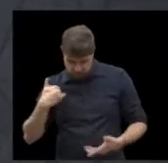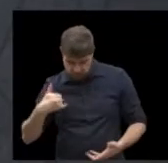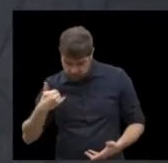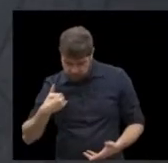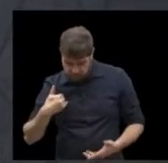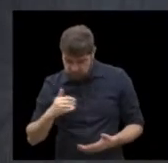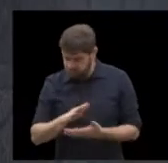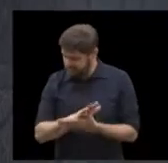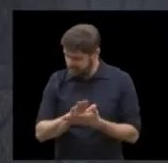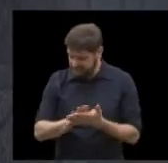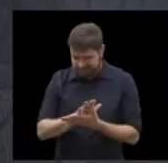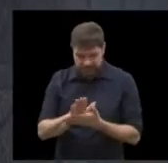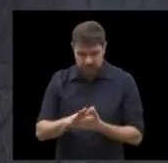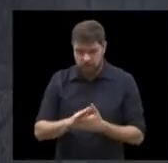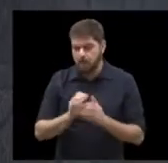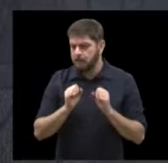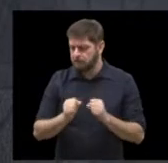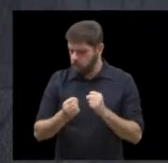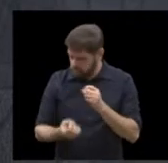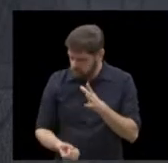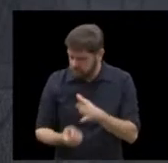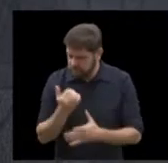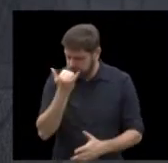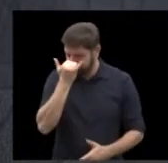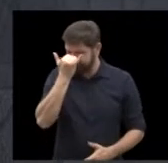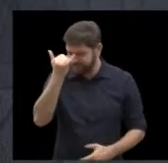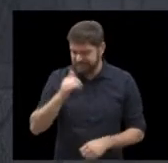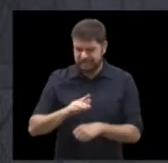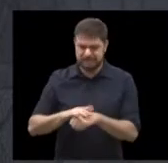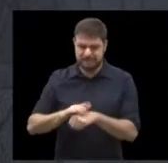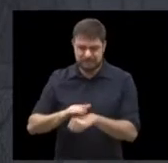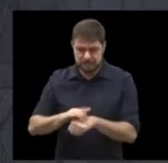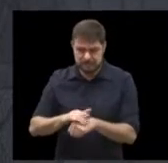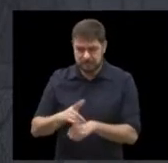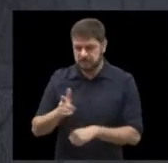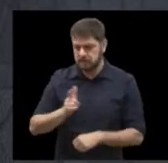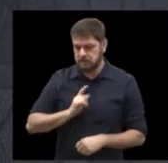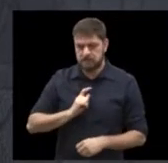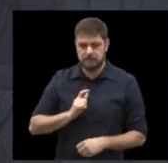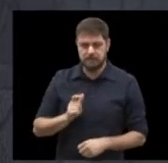tem idade. Você pode ter essa doença atingindo...